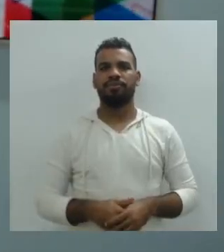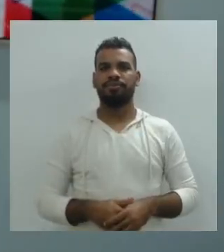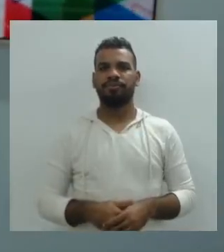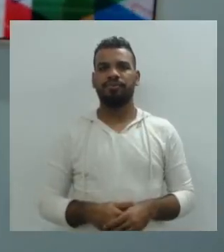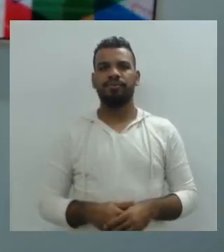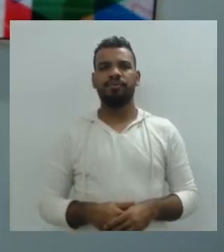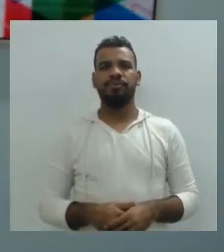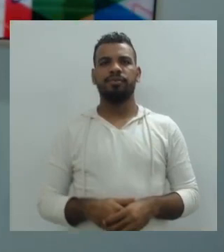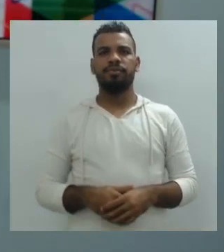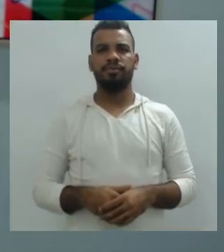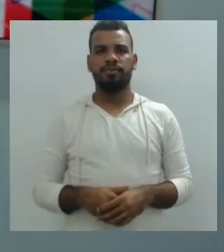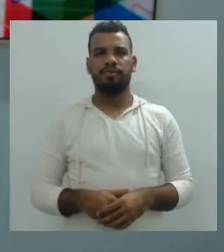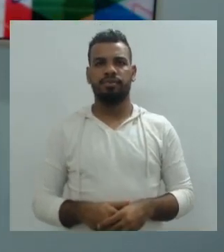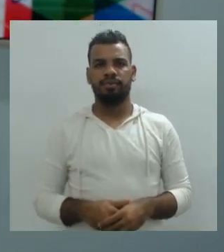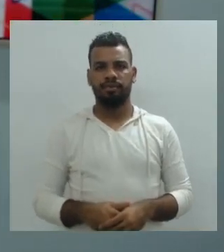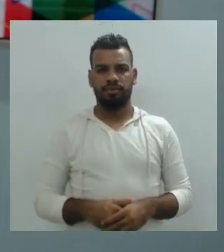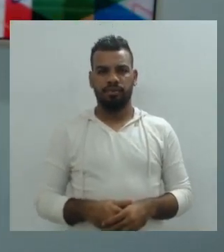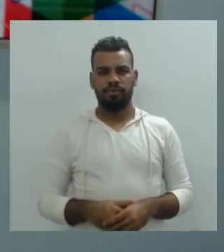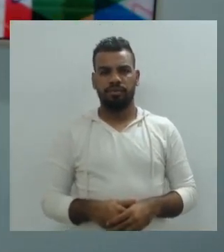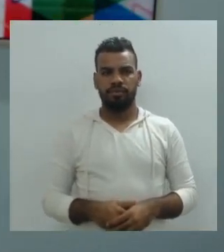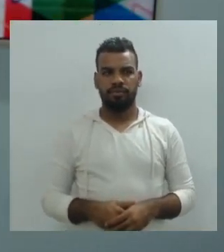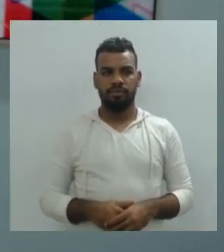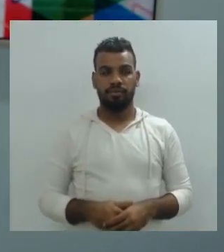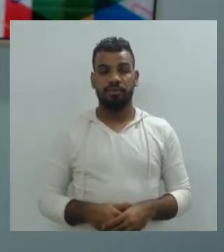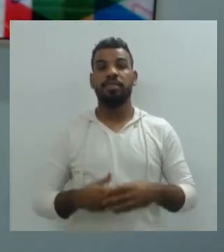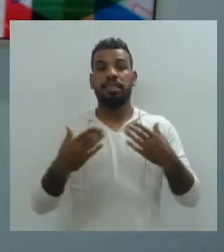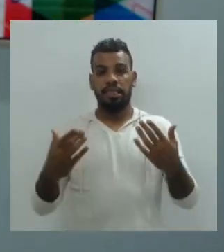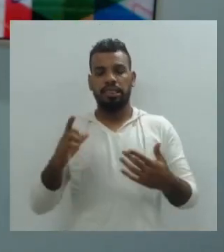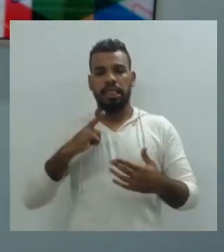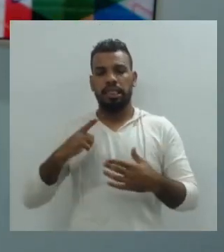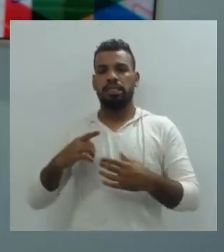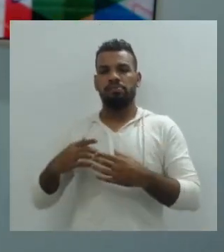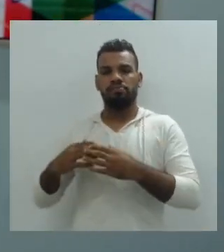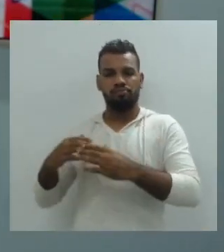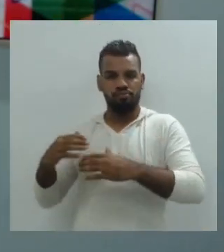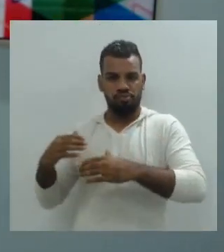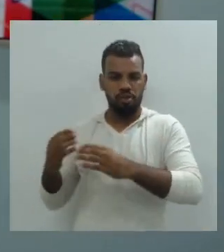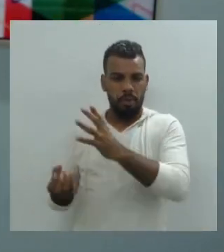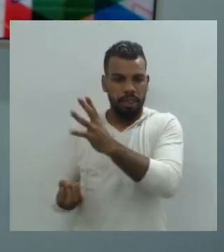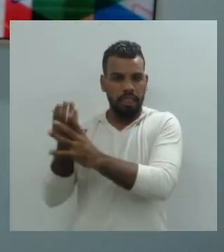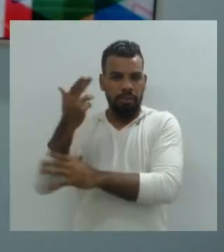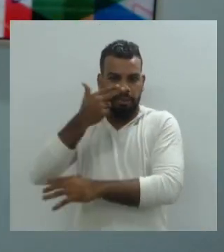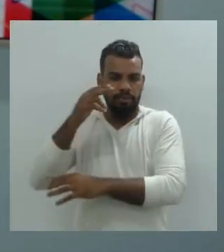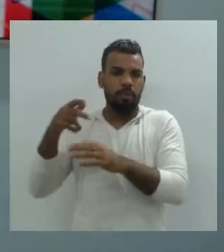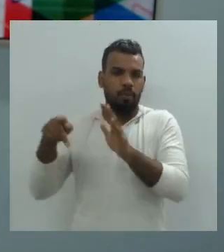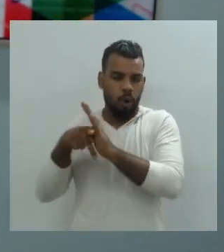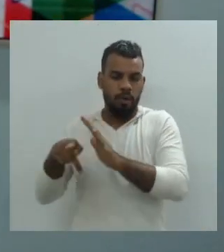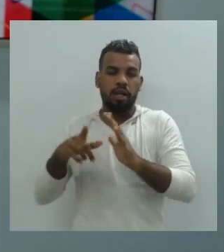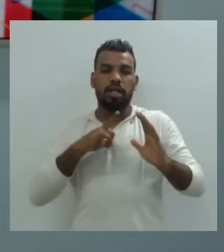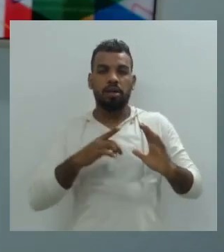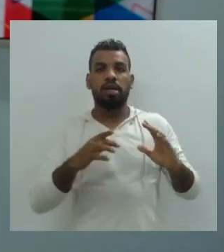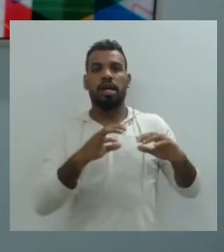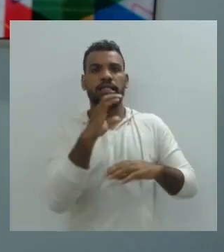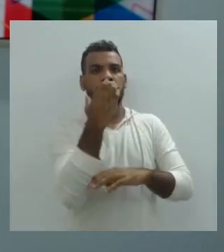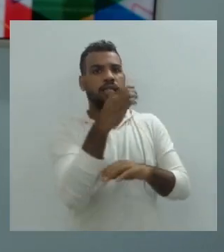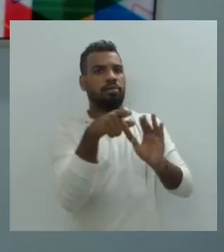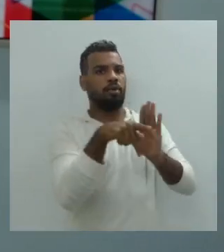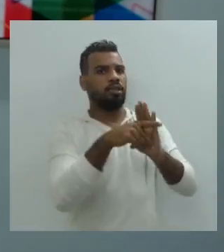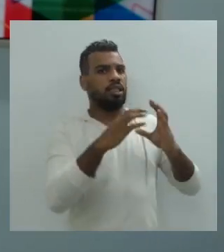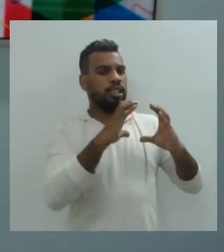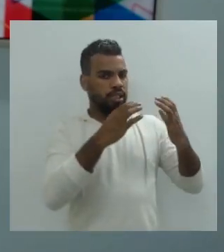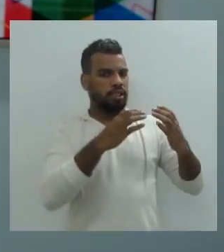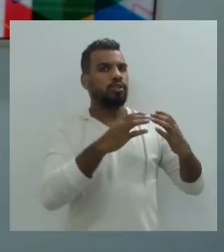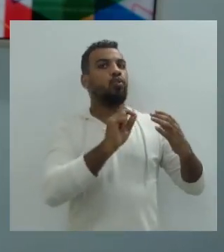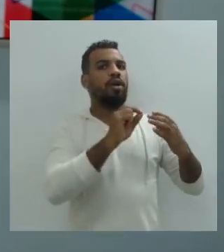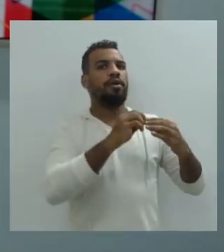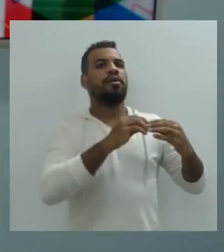gente, nós temos essa versão criacionista e nós temos também a versão científica